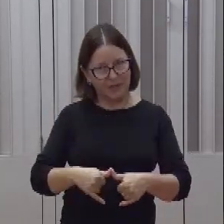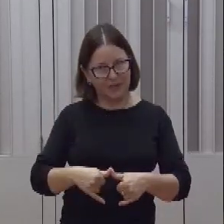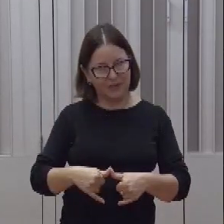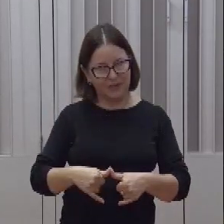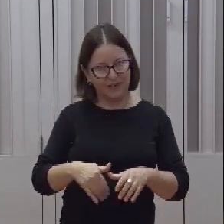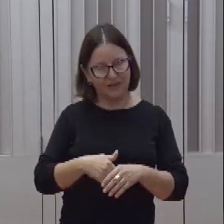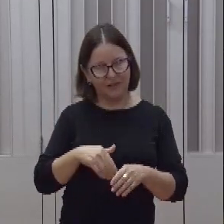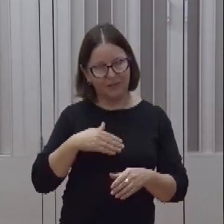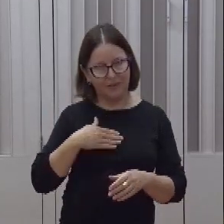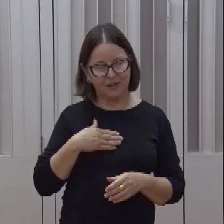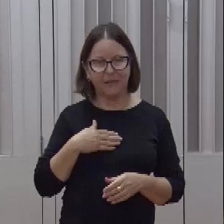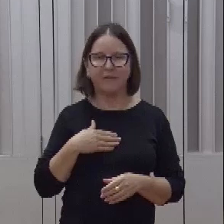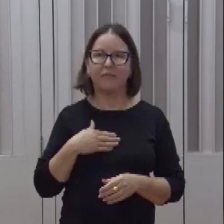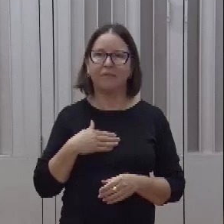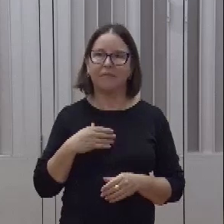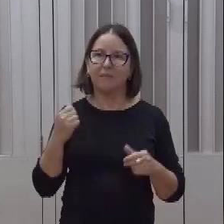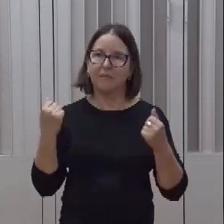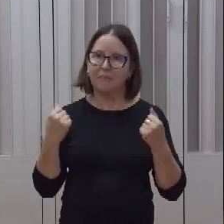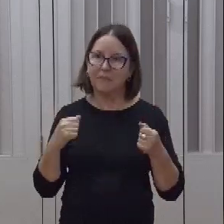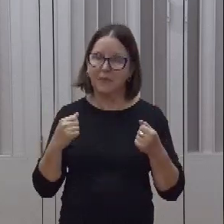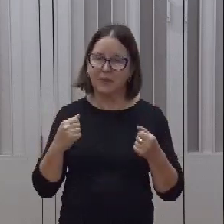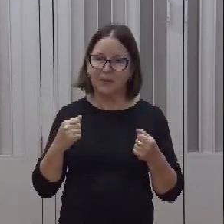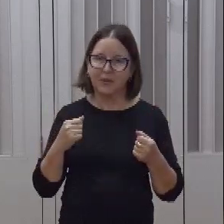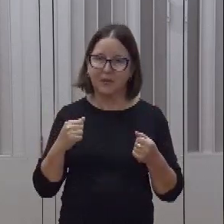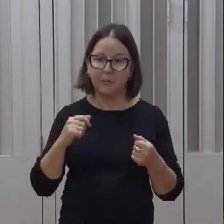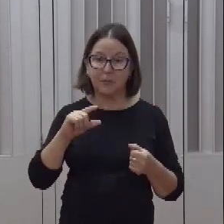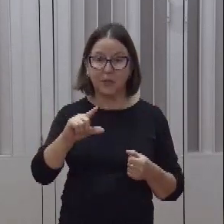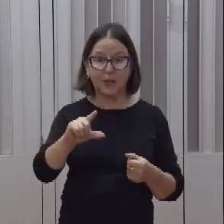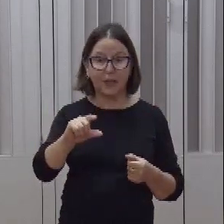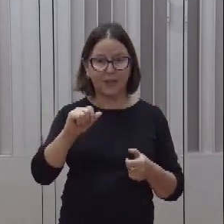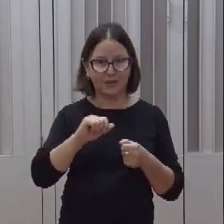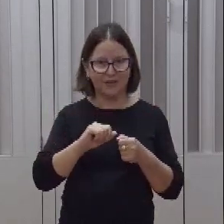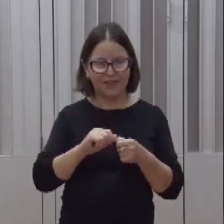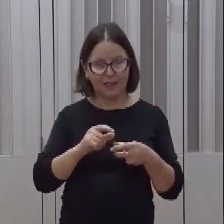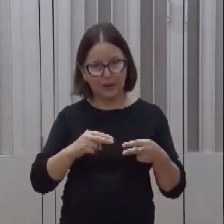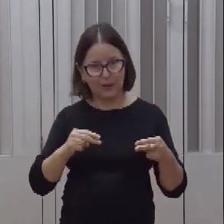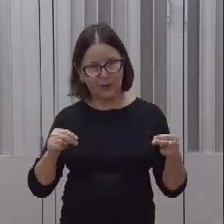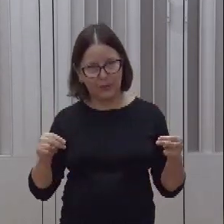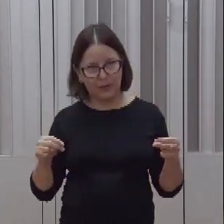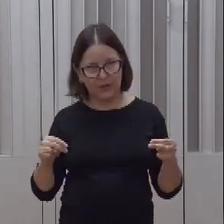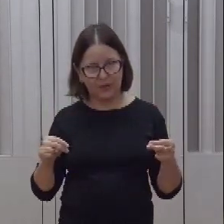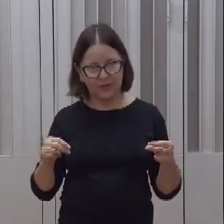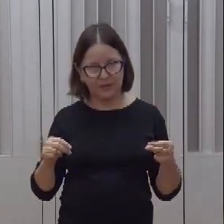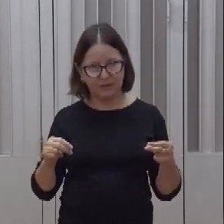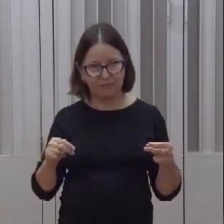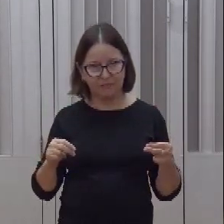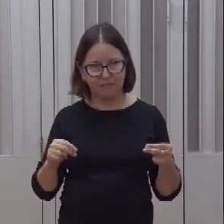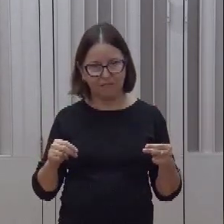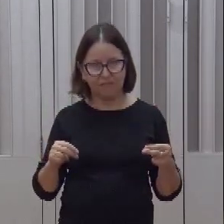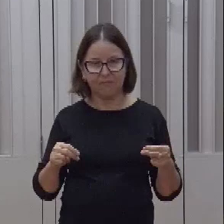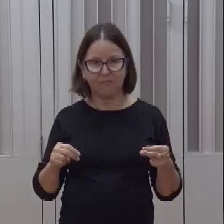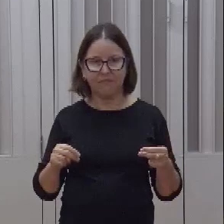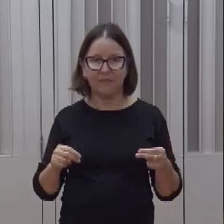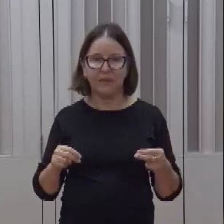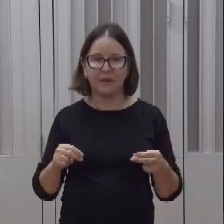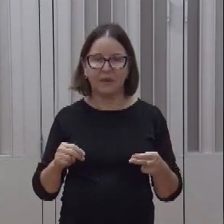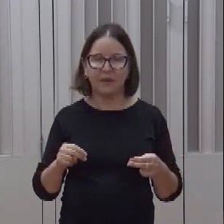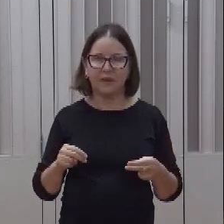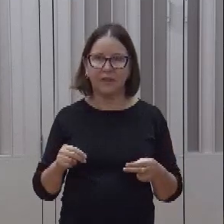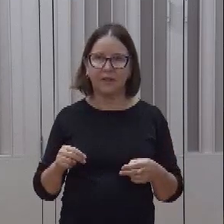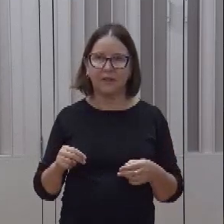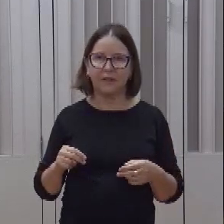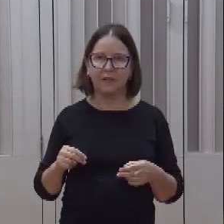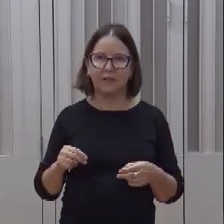Devemos decidir fazer coisas que nos exponham a Ele e nos mantenhamos